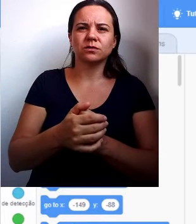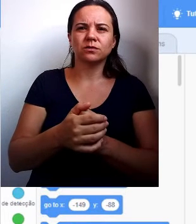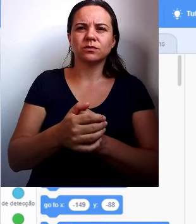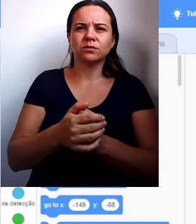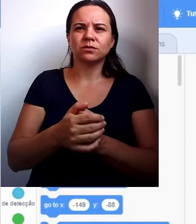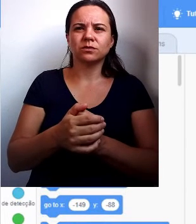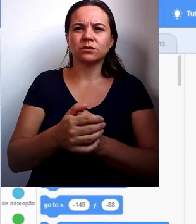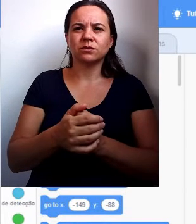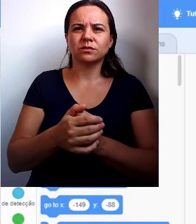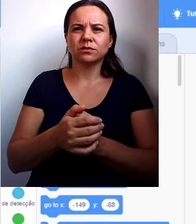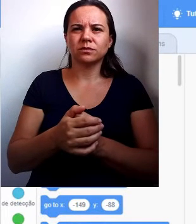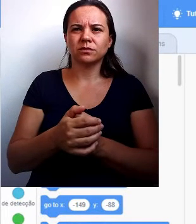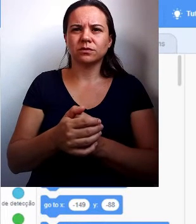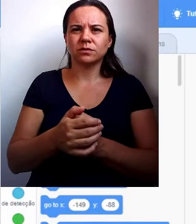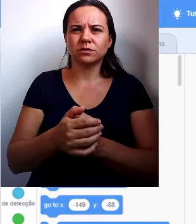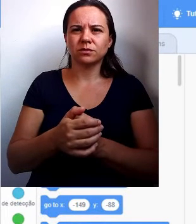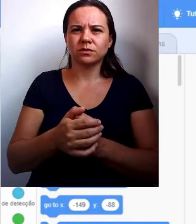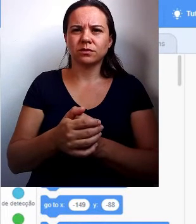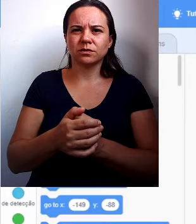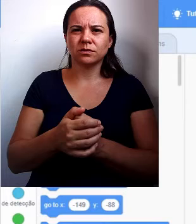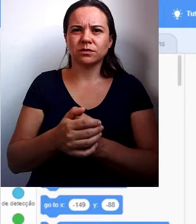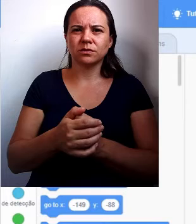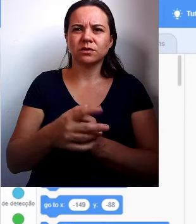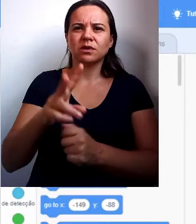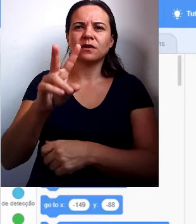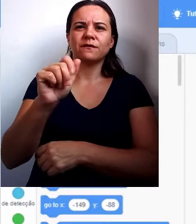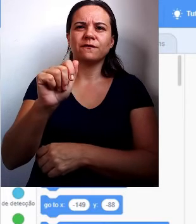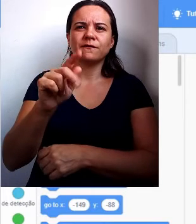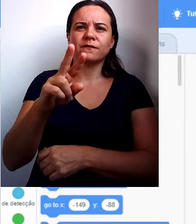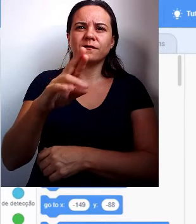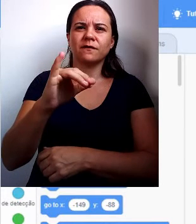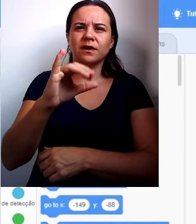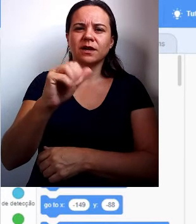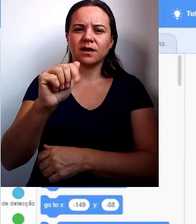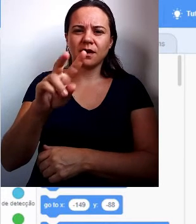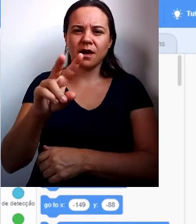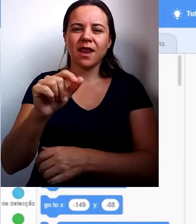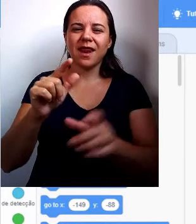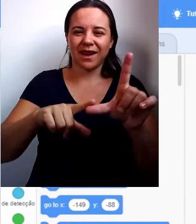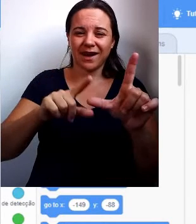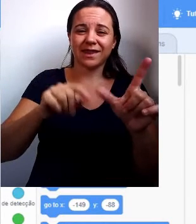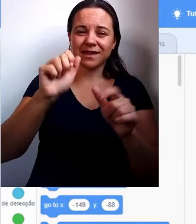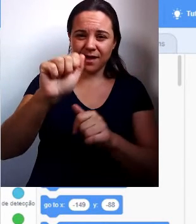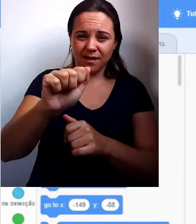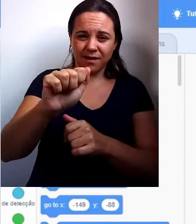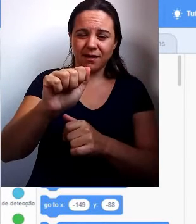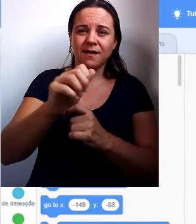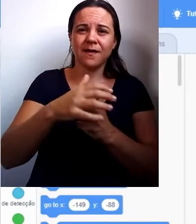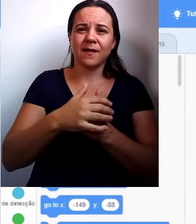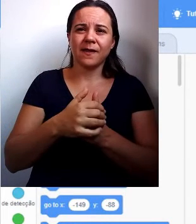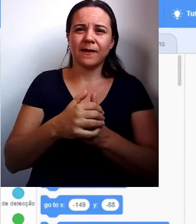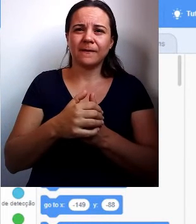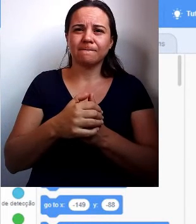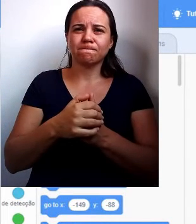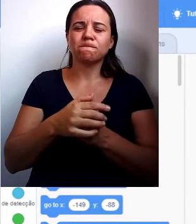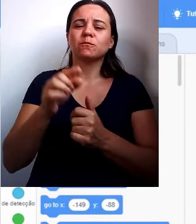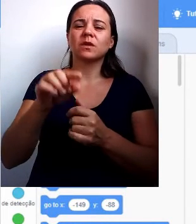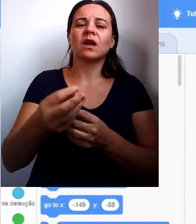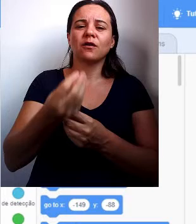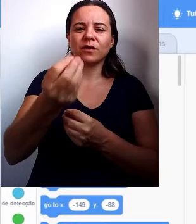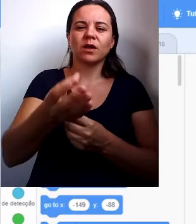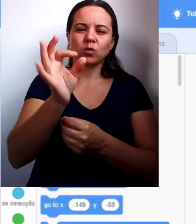né? A variável, por exemplo, para acertar essa questão aqui, ó, se a variável for A, né? Se for esse valor aqui, de